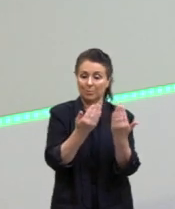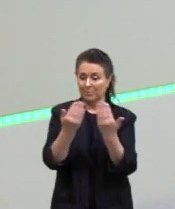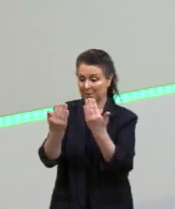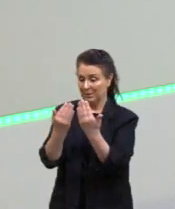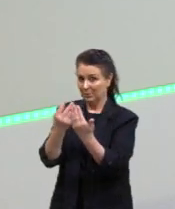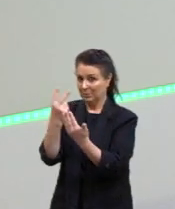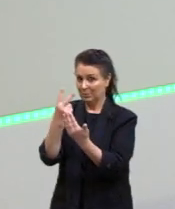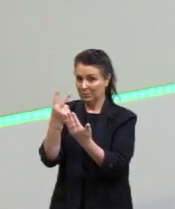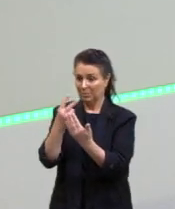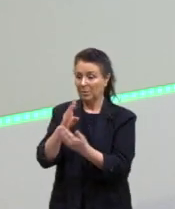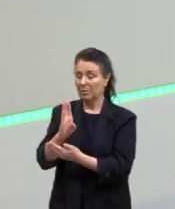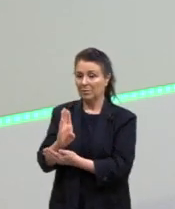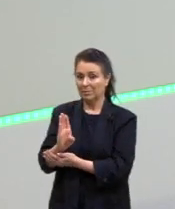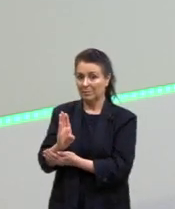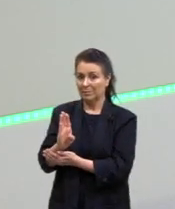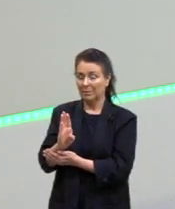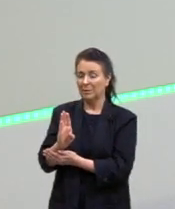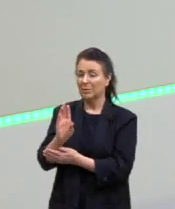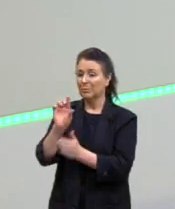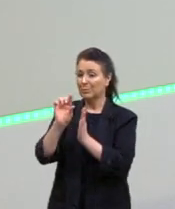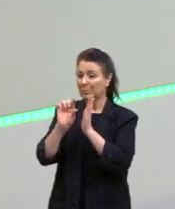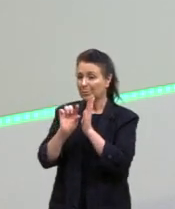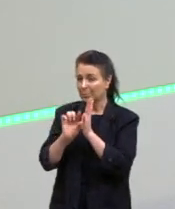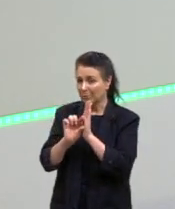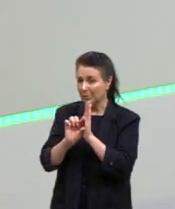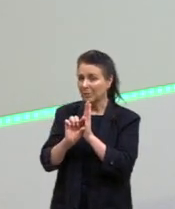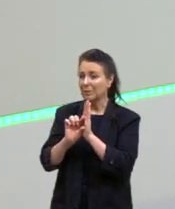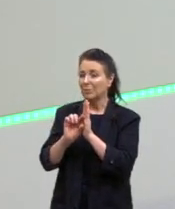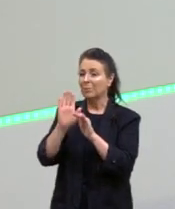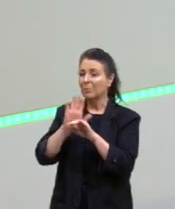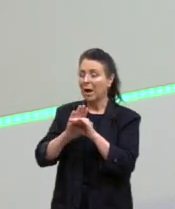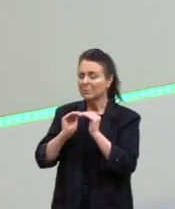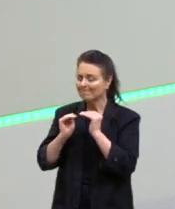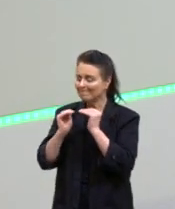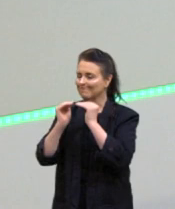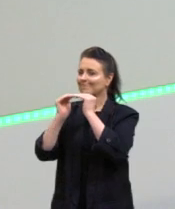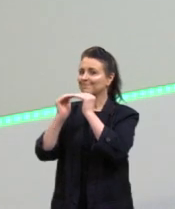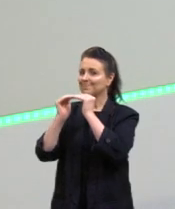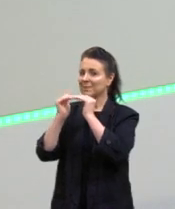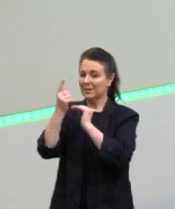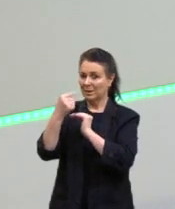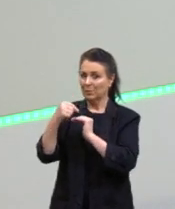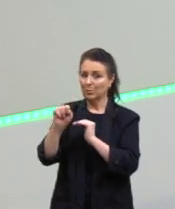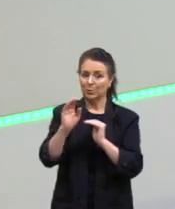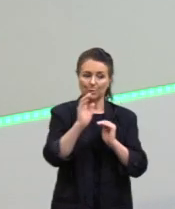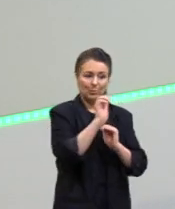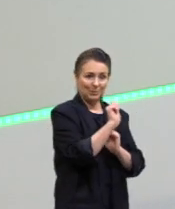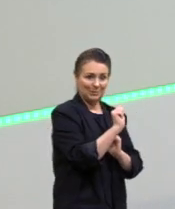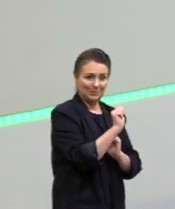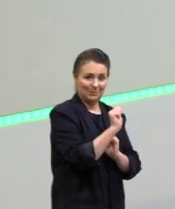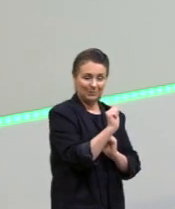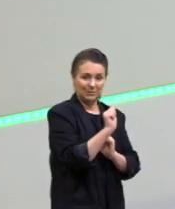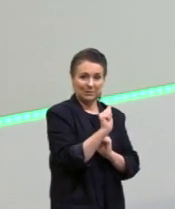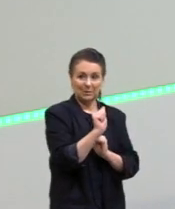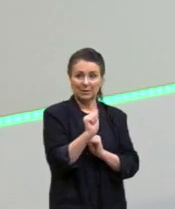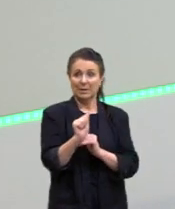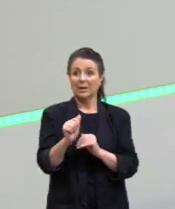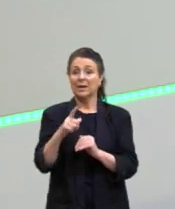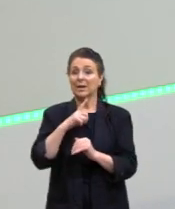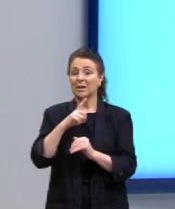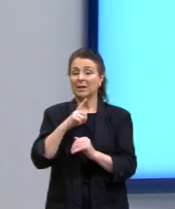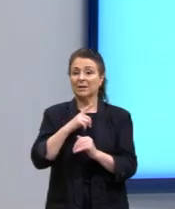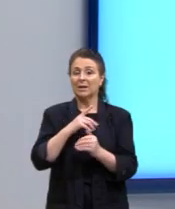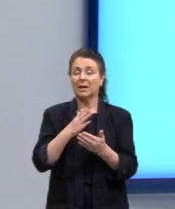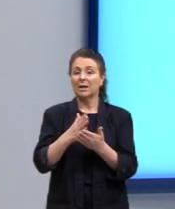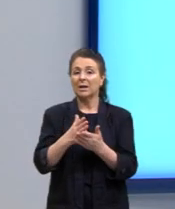duas turmas a turma bem ela tá um pouquinho mais niveladinha né do que a outra turma e aí para finalizar eu deixei